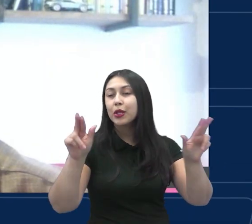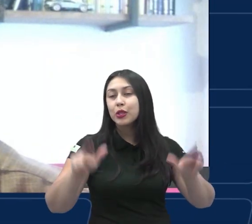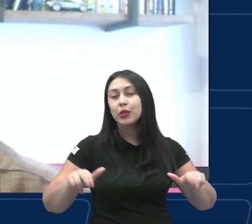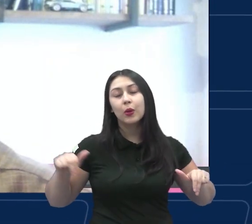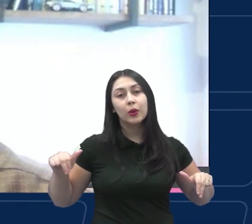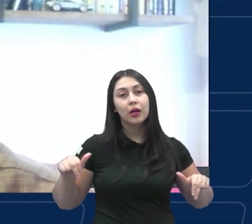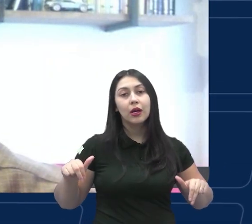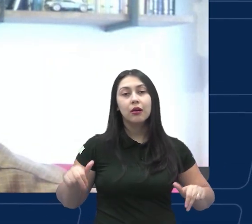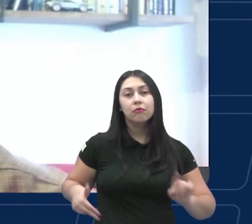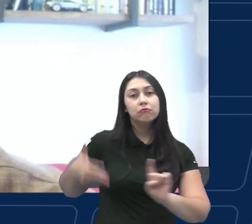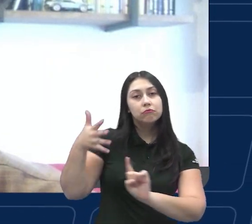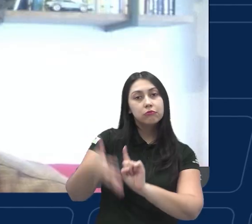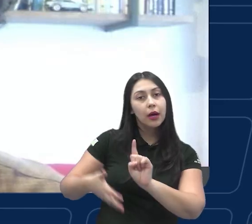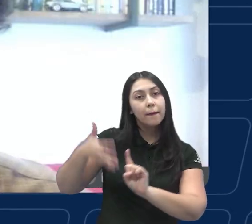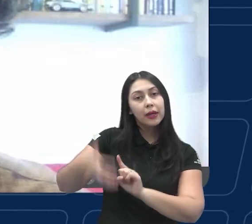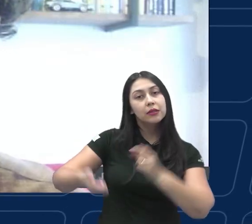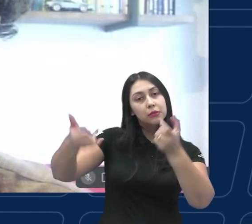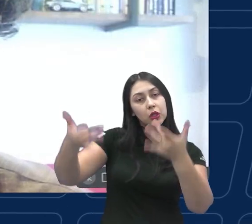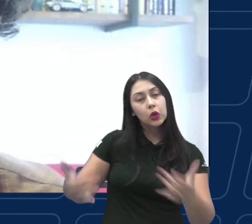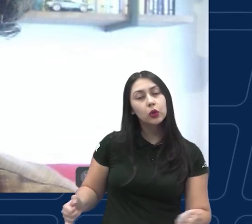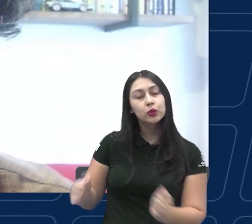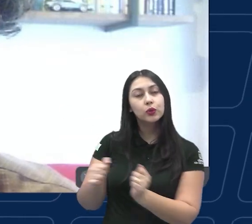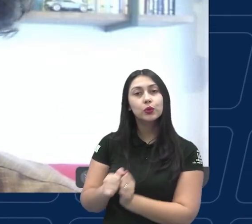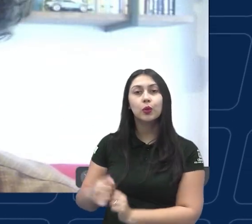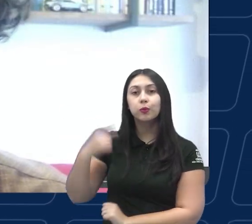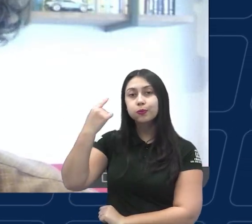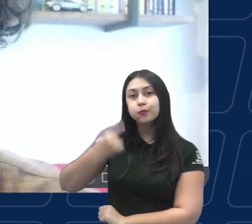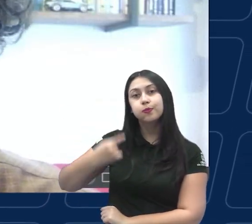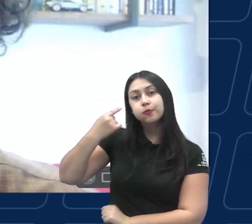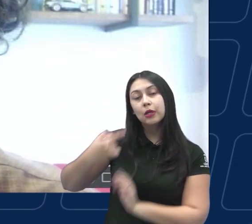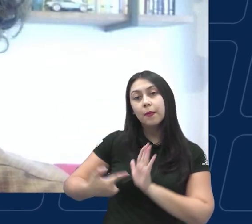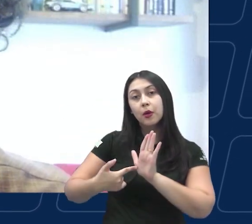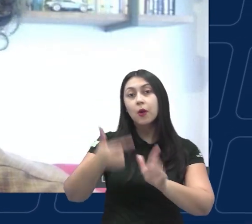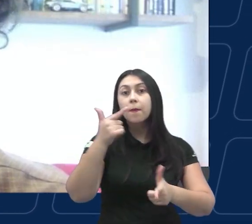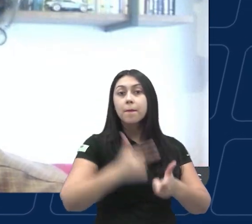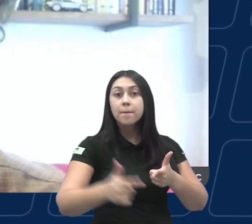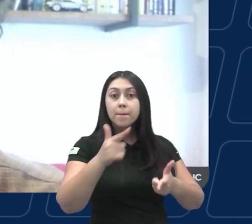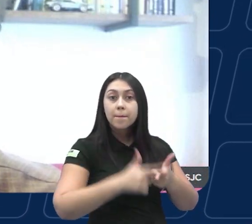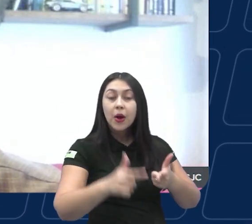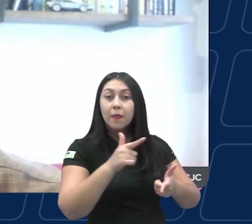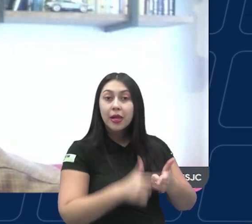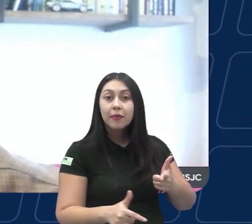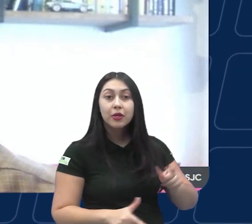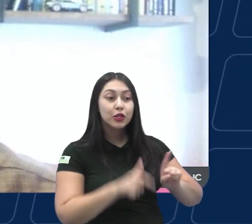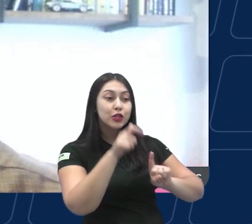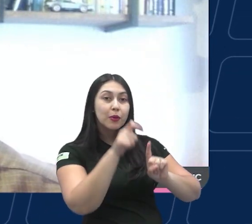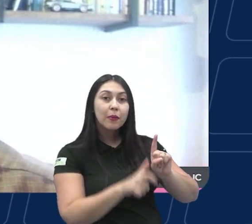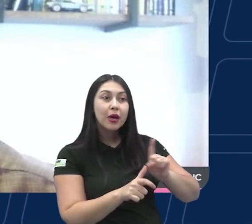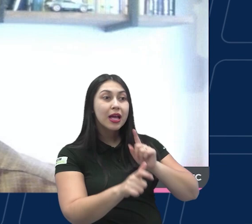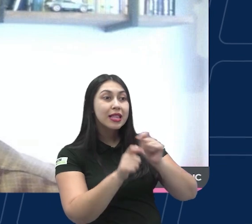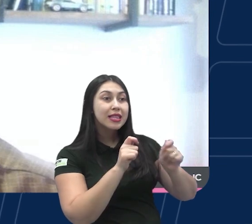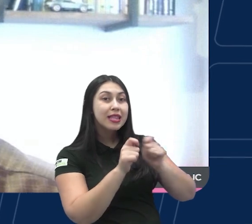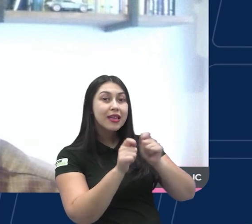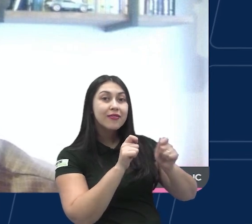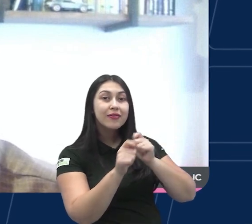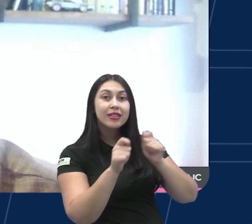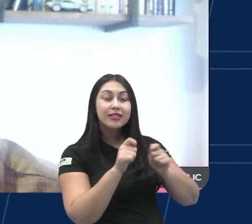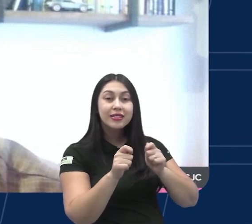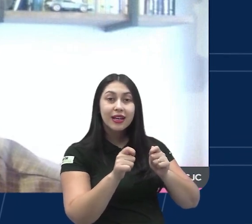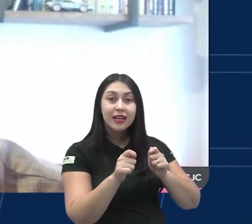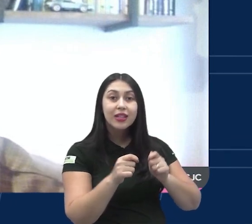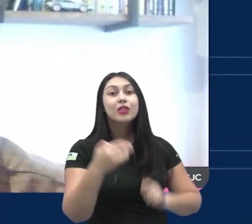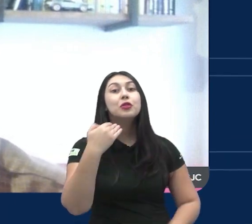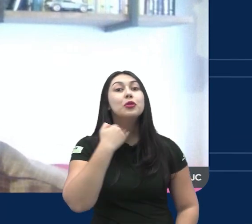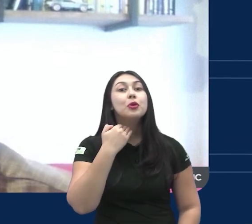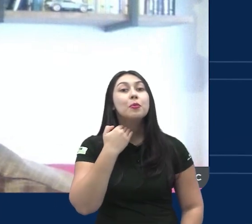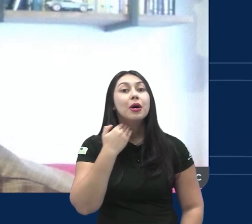né? Uma das palestras que a gente trabalhou recentemente com uma advogada, a gente trouxe uma situação que é até cômica de uma pessoa que foi fazer entrevista num